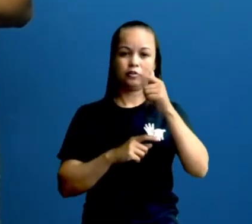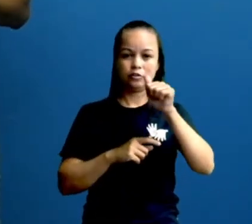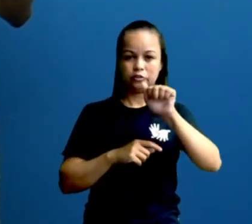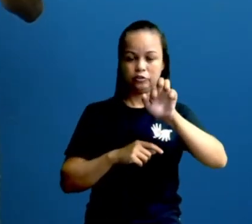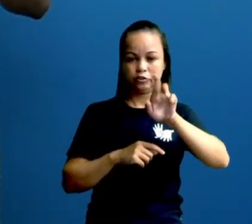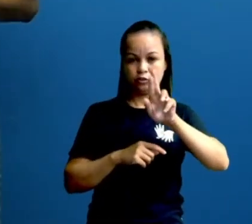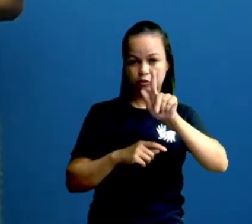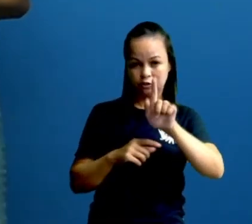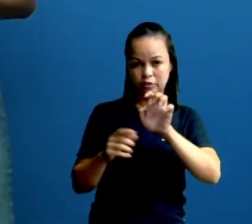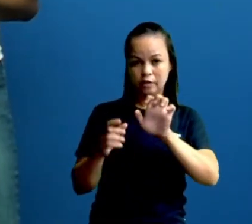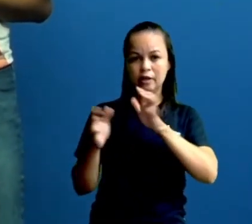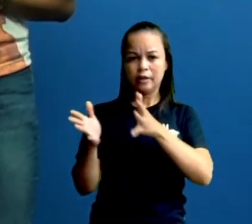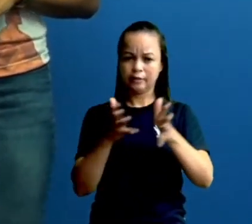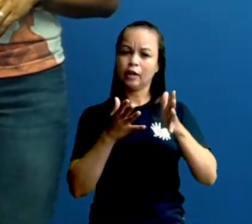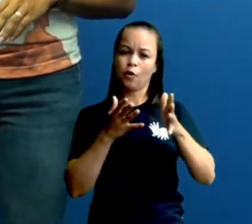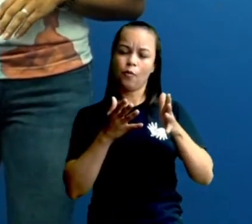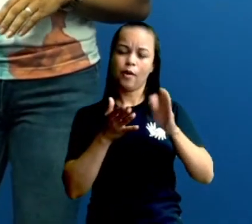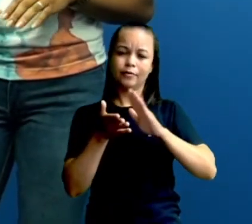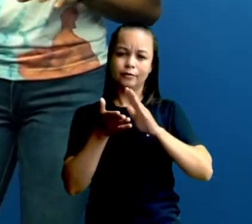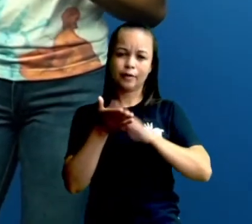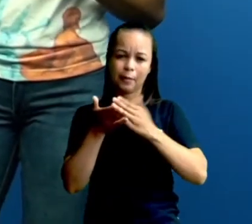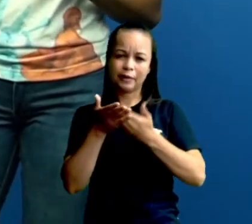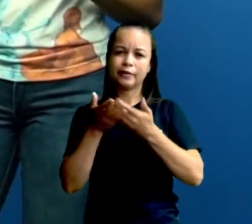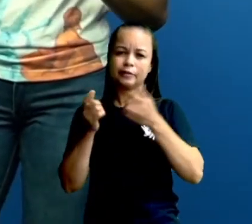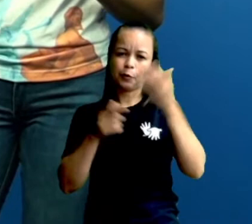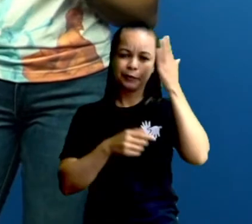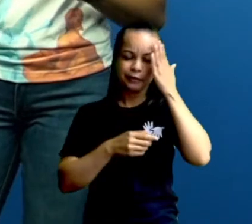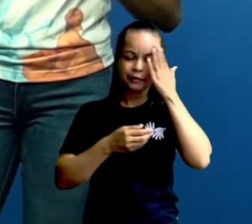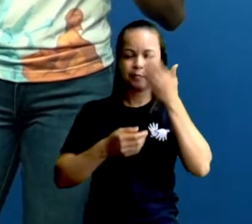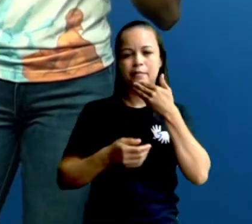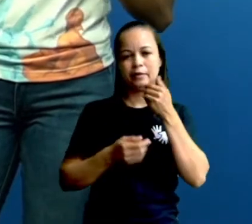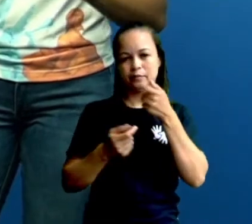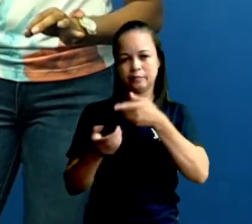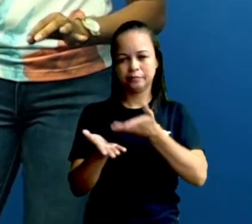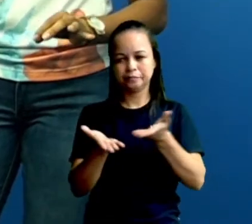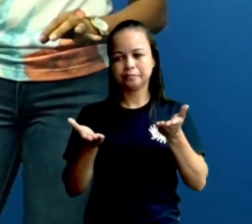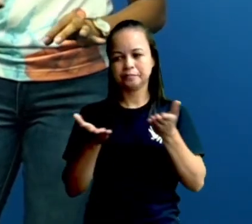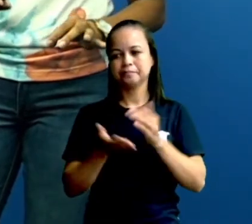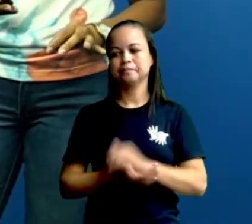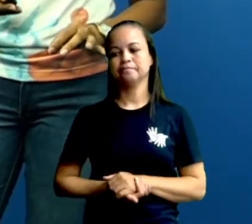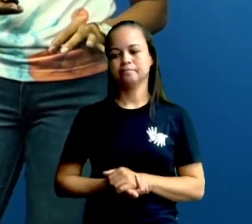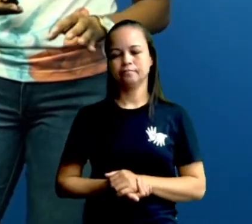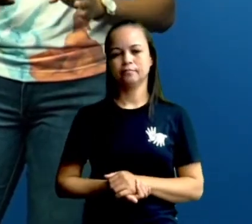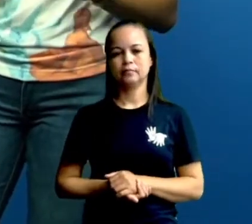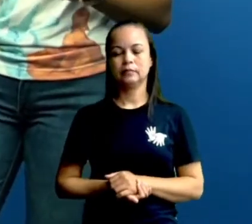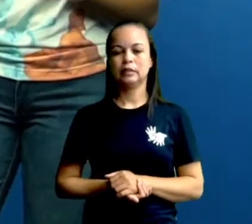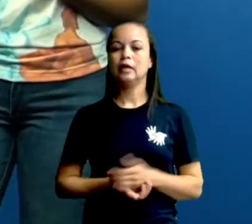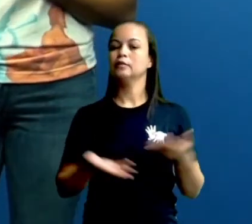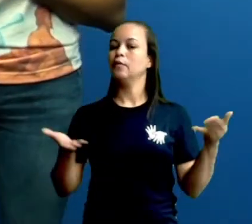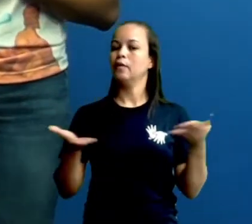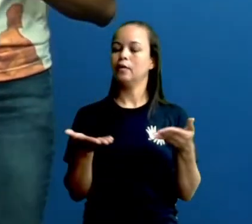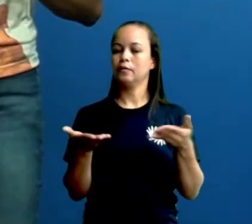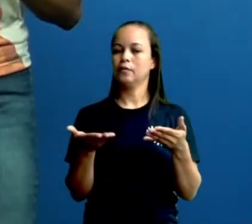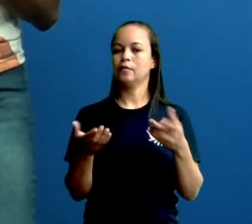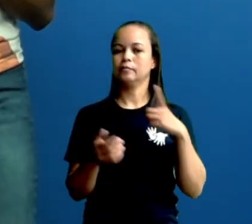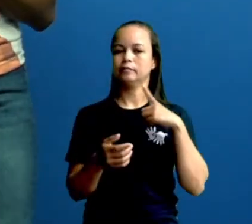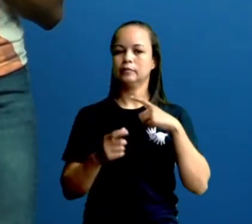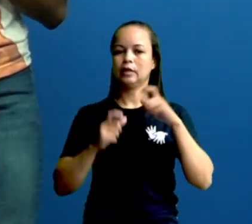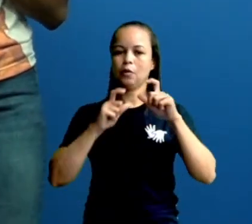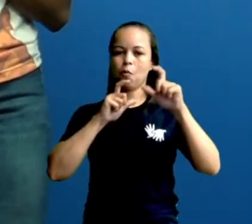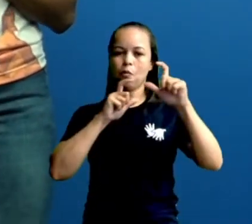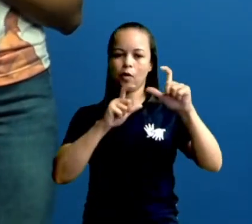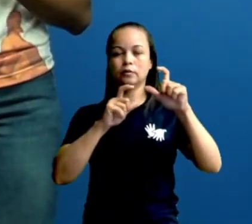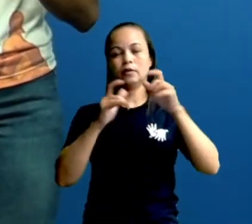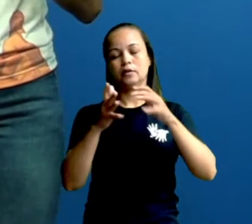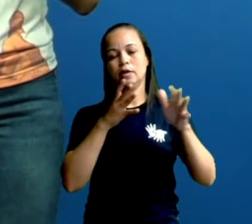interpretação. Agora, gente, nós temos aí um quadrinho para prestarmos bastante atenção. Por quê? A gente não